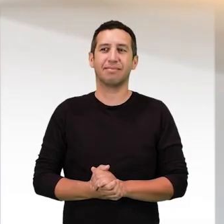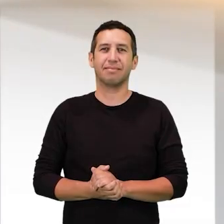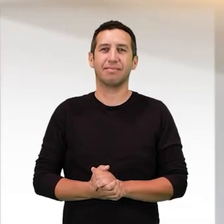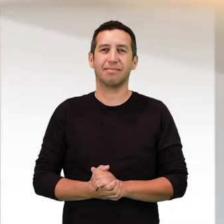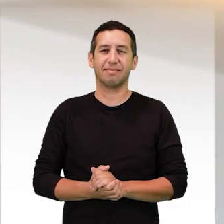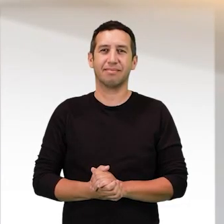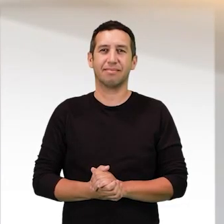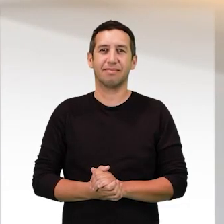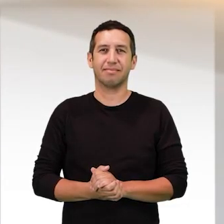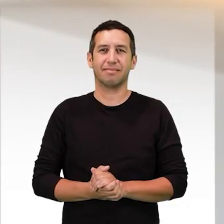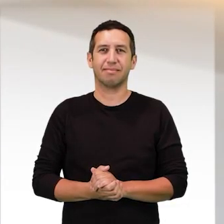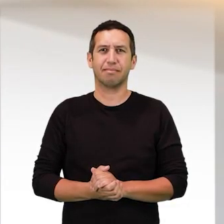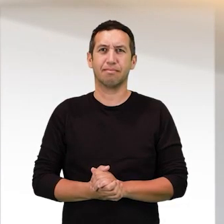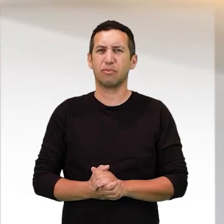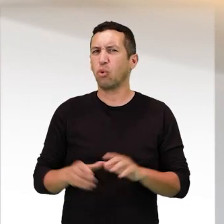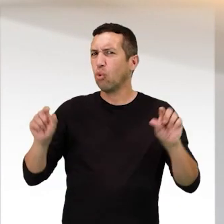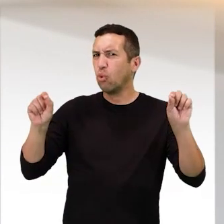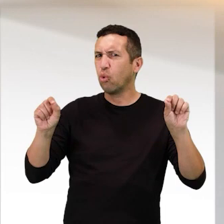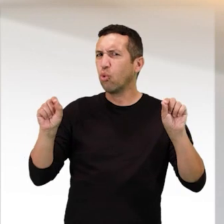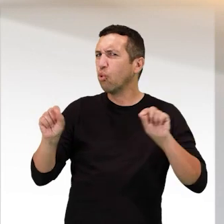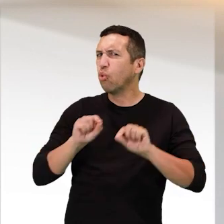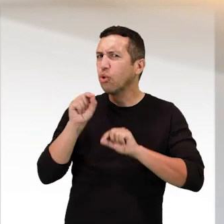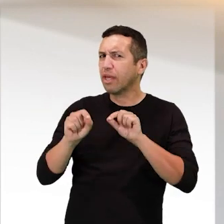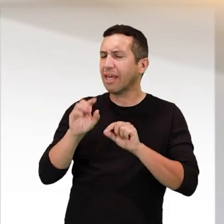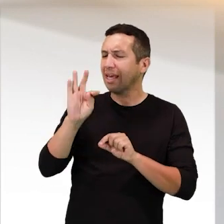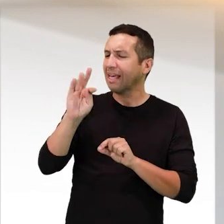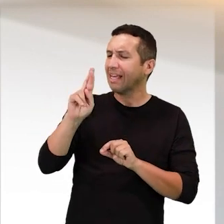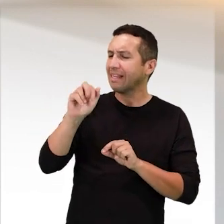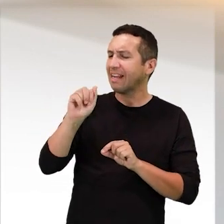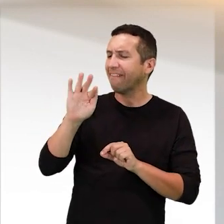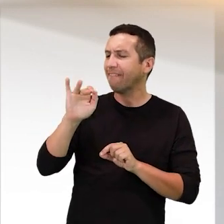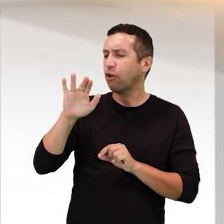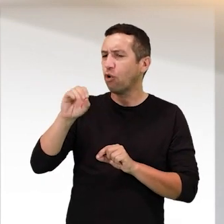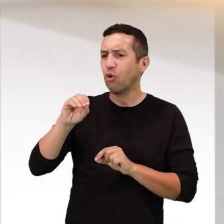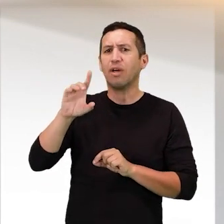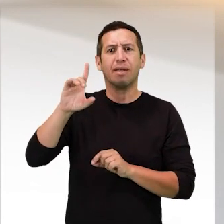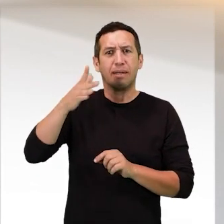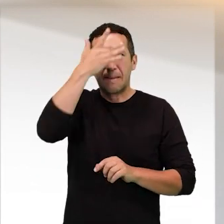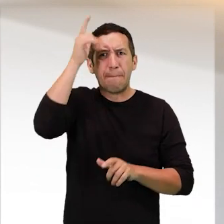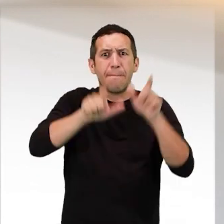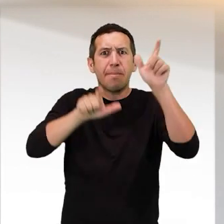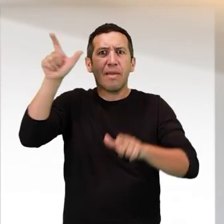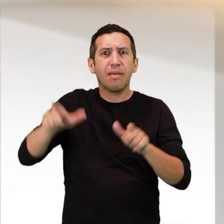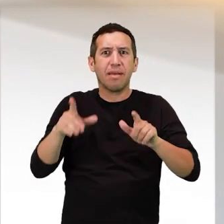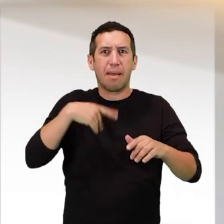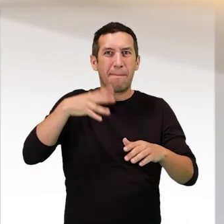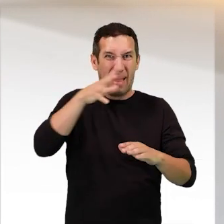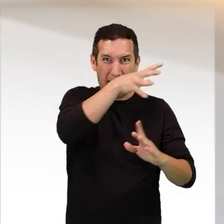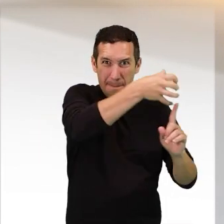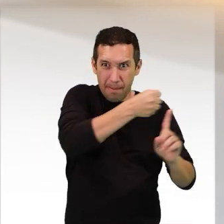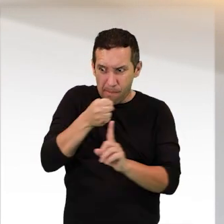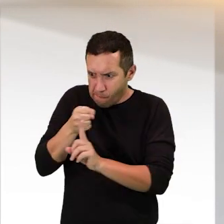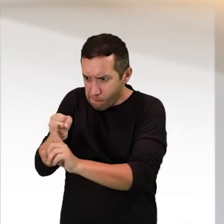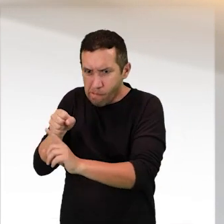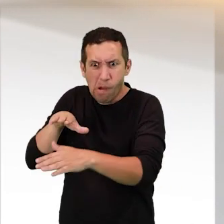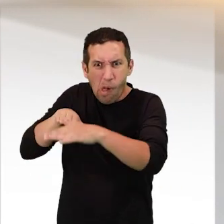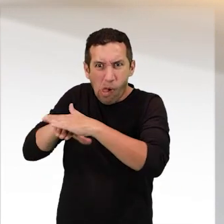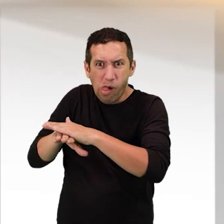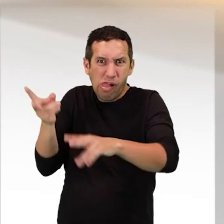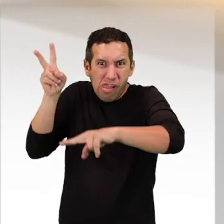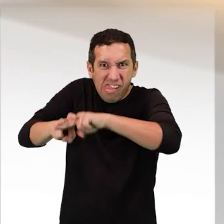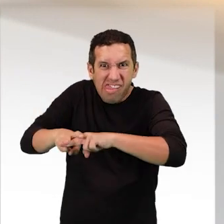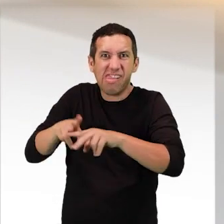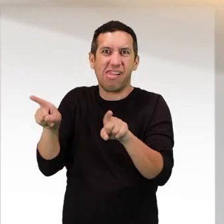A ONU define tráfico de pessoas como o recrutamento, o transporte, a transferência, o alojamento ou o acolhimento de